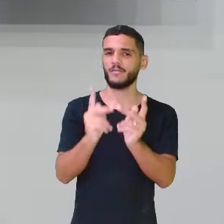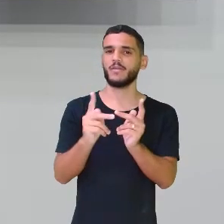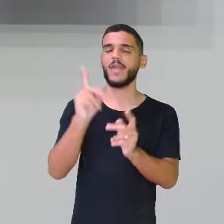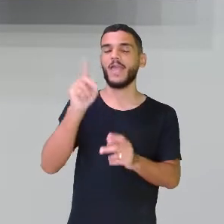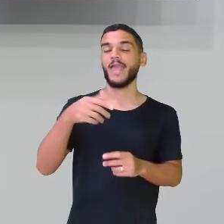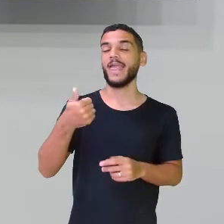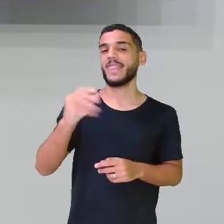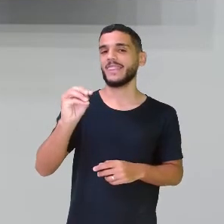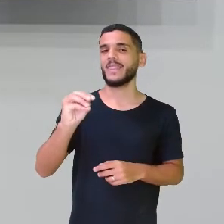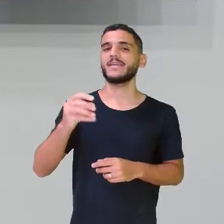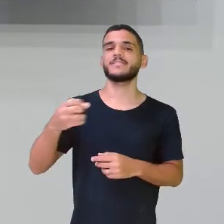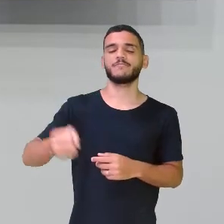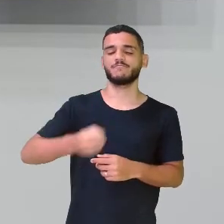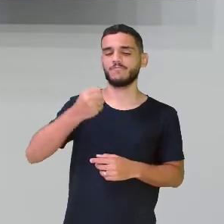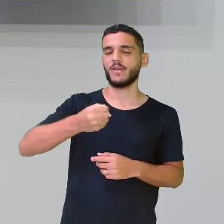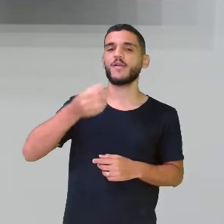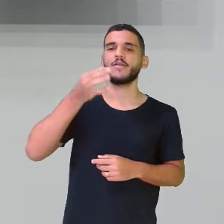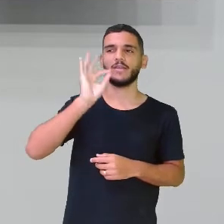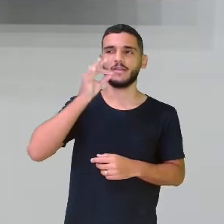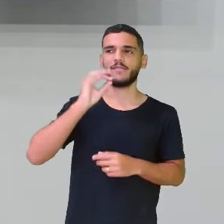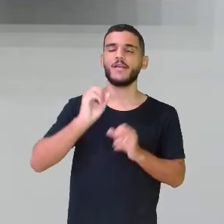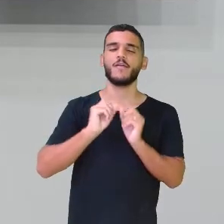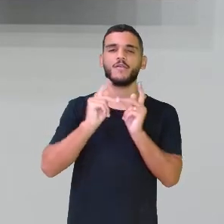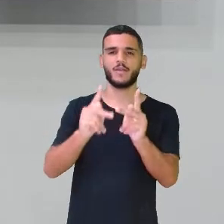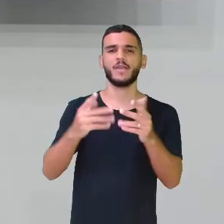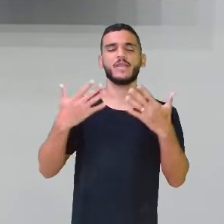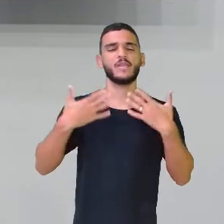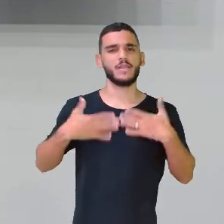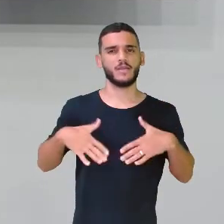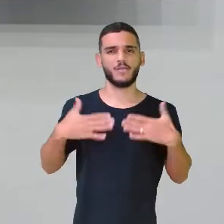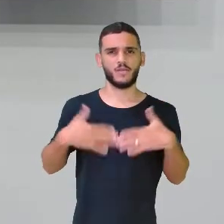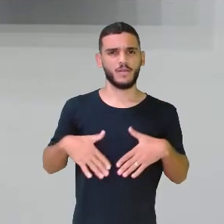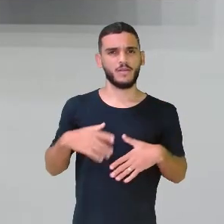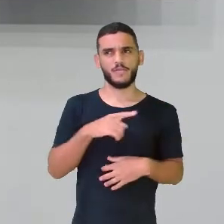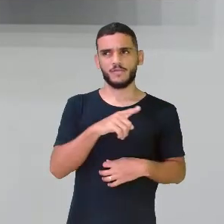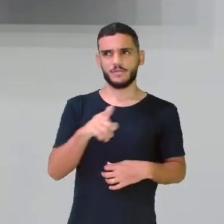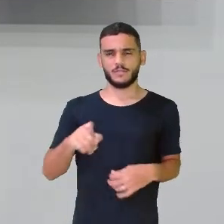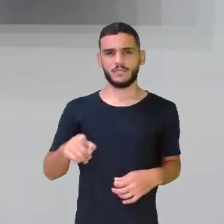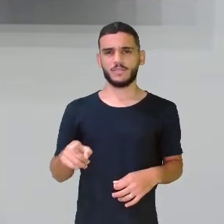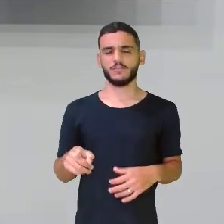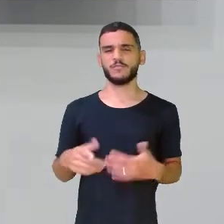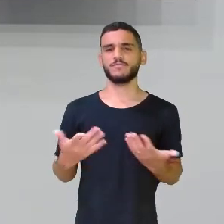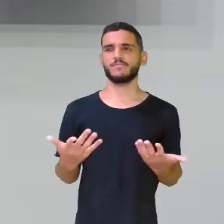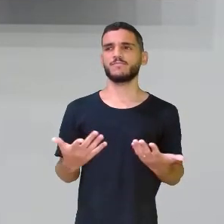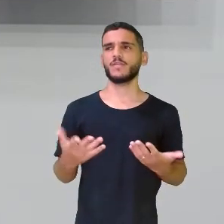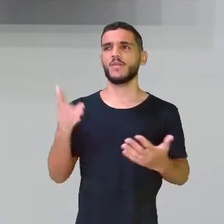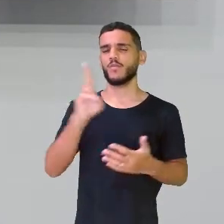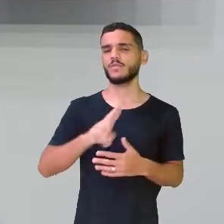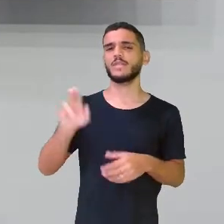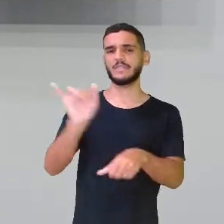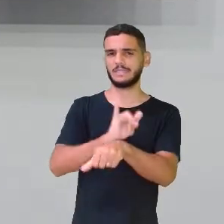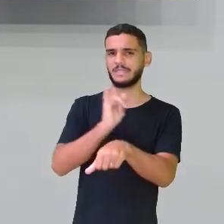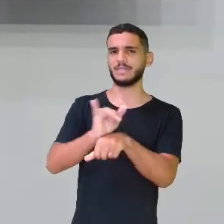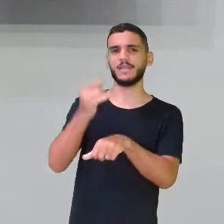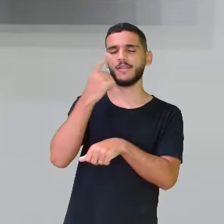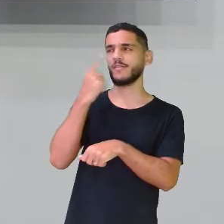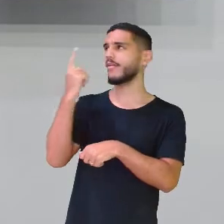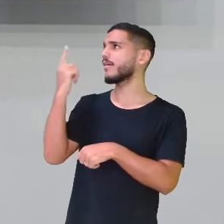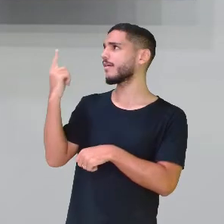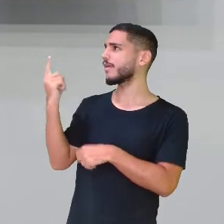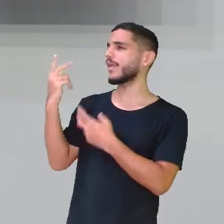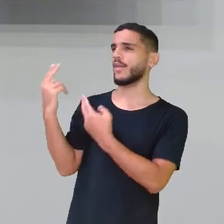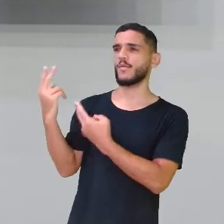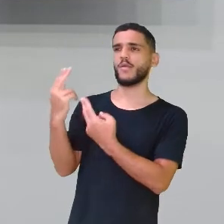pacotes de café. Beleza? Tranquilo. Para vocês fazerem essa equivalência, vocês só precisariam fazer